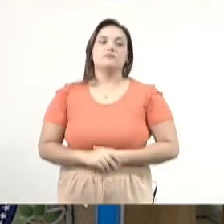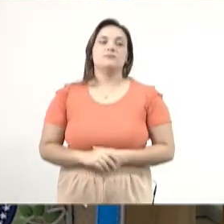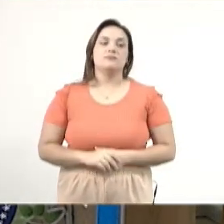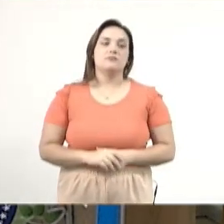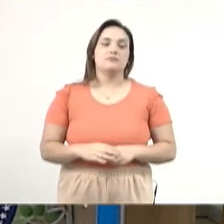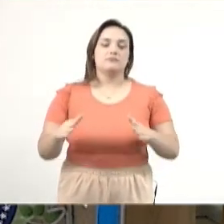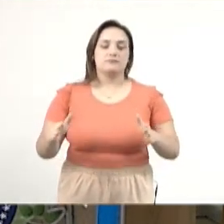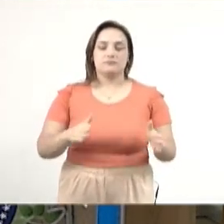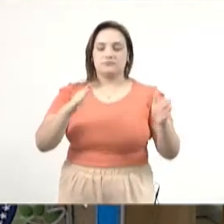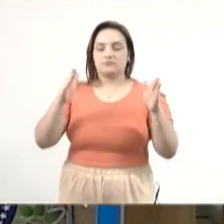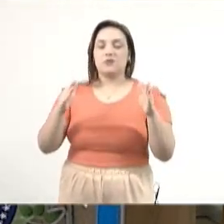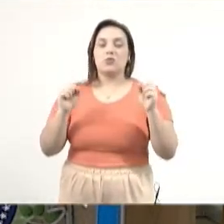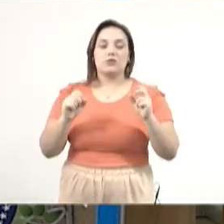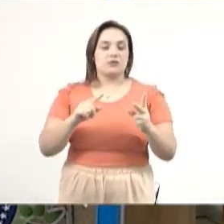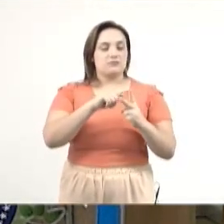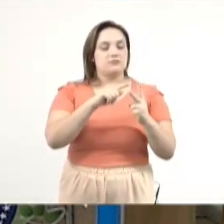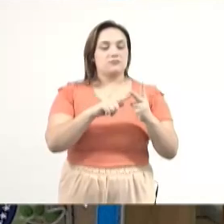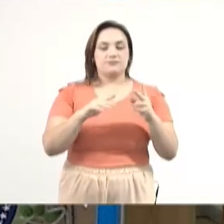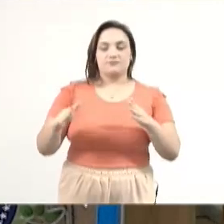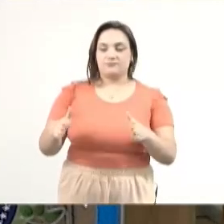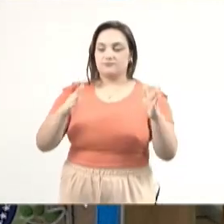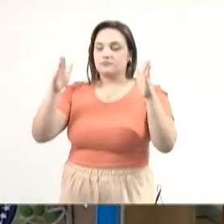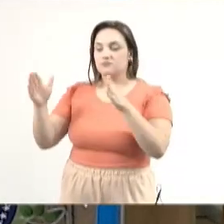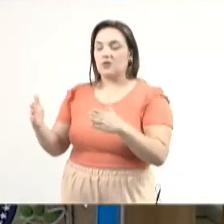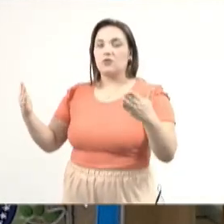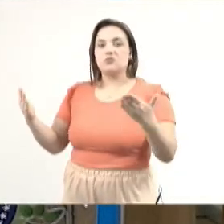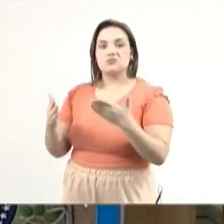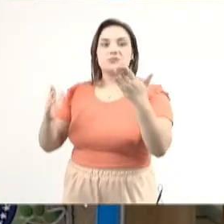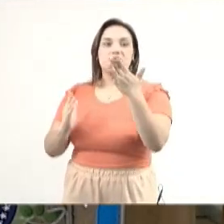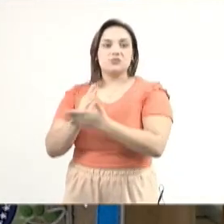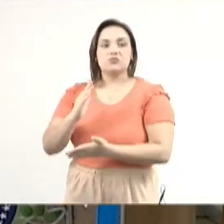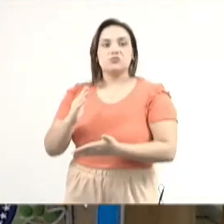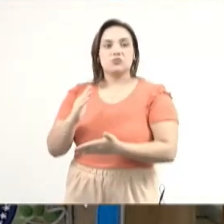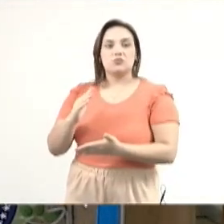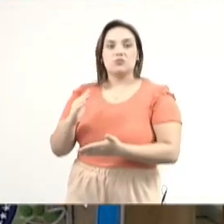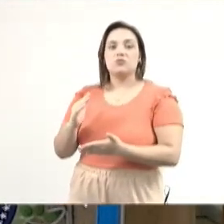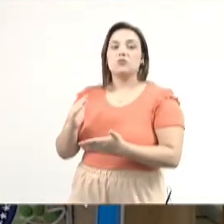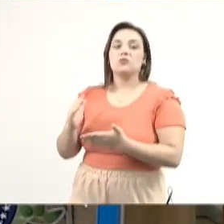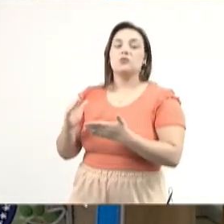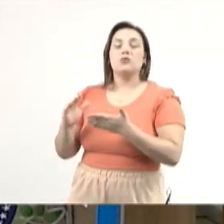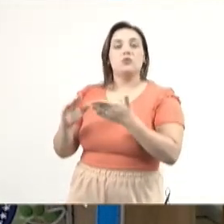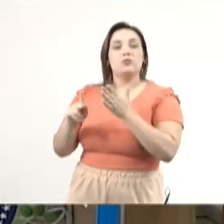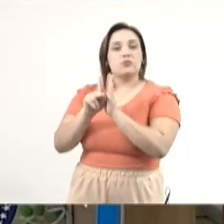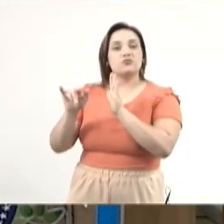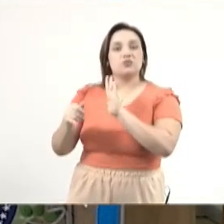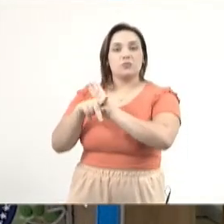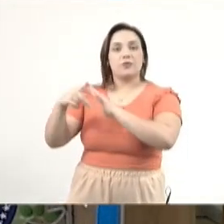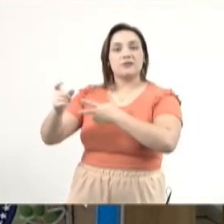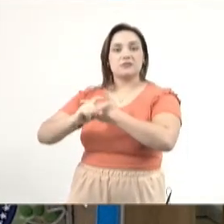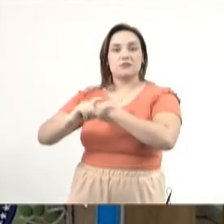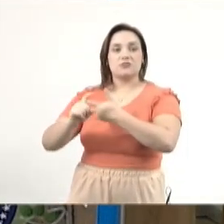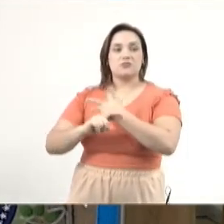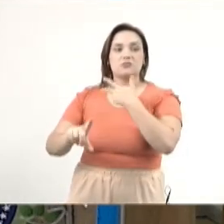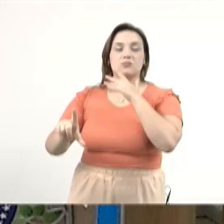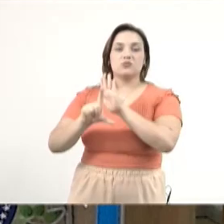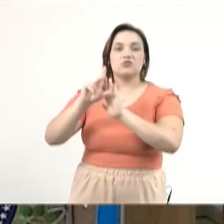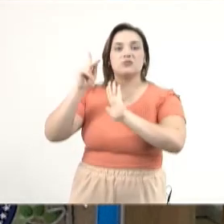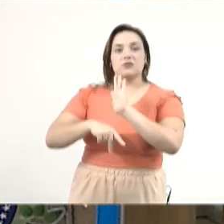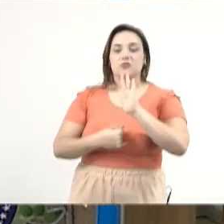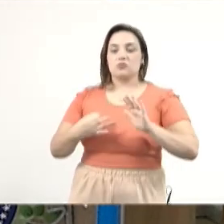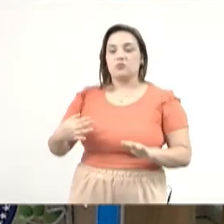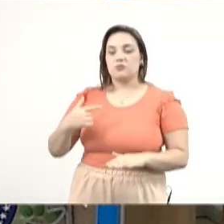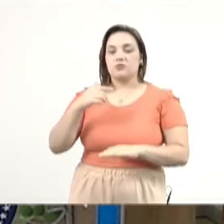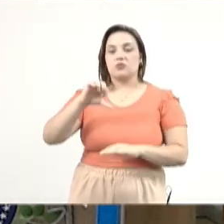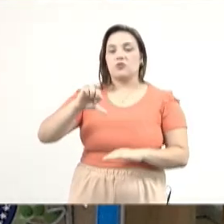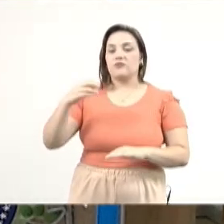Oficial. Além desses dois projetos, os deputados também aprovaram hoje uma outra matéria encaminhada pelo Poder Executivo, o projeto de lei de número 94,